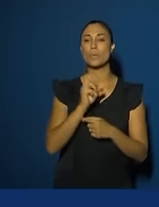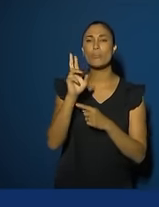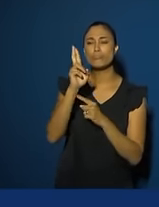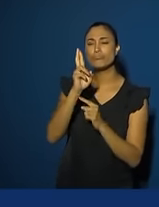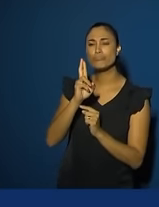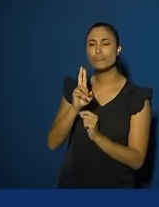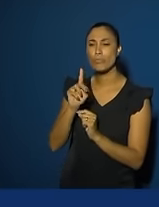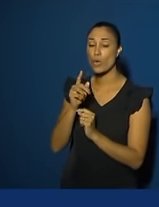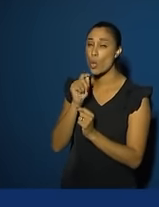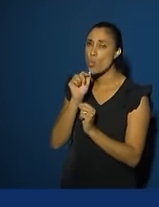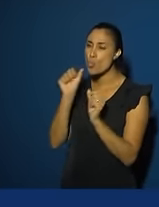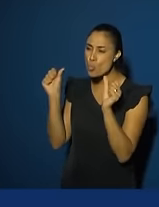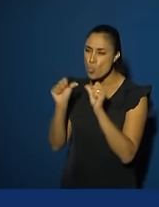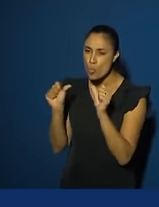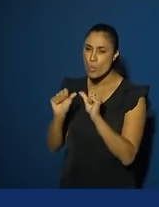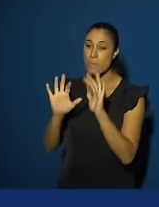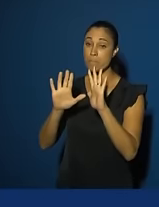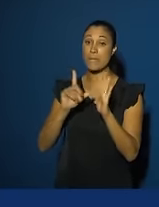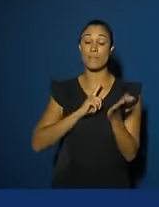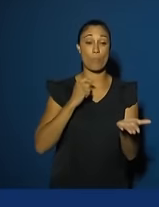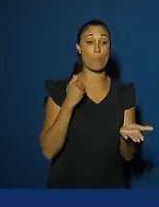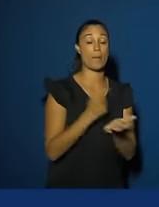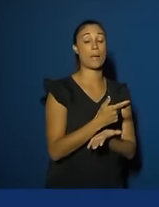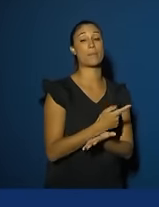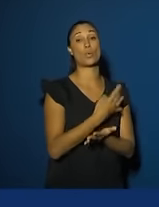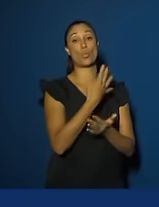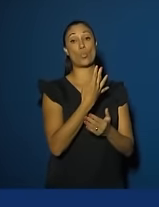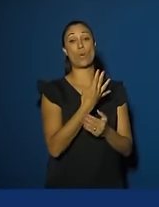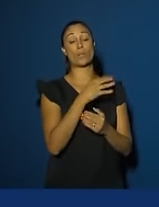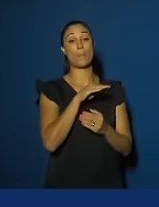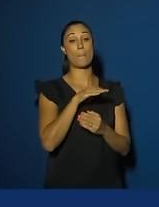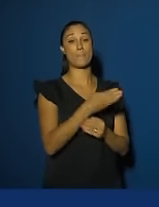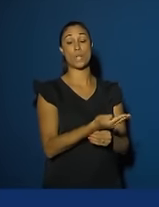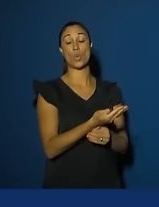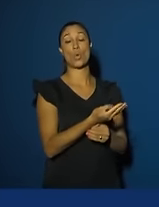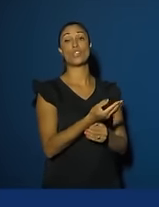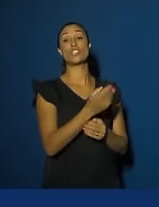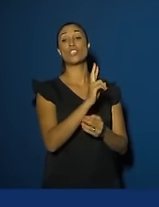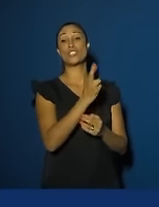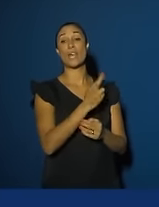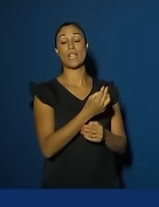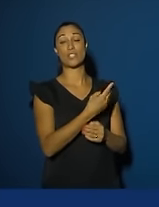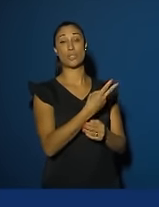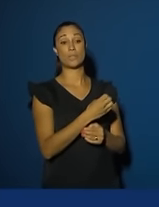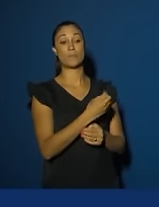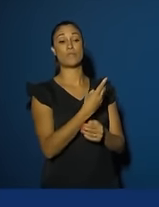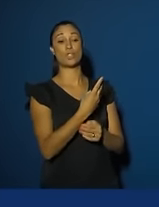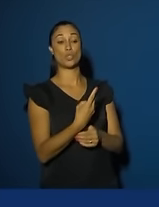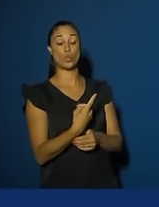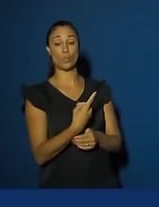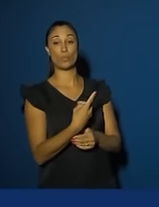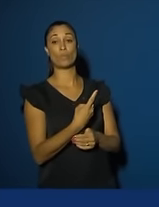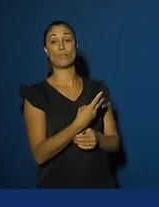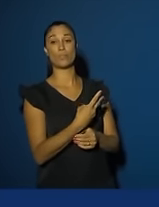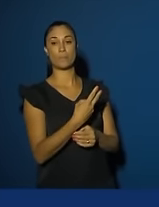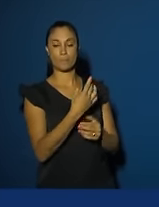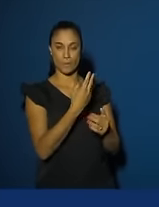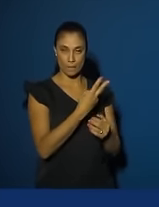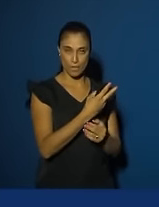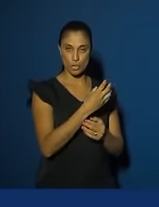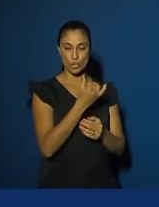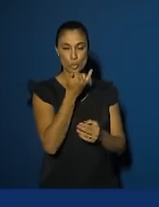ruim mas teve um pagamento Extraordinário de 92.4 bilhões de reais de precatório de 2021 22 desculpa